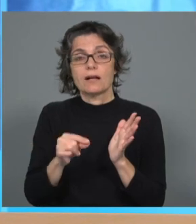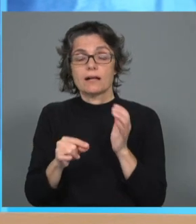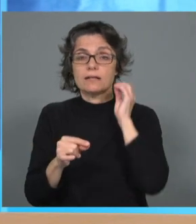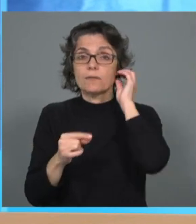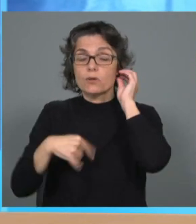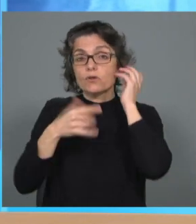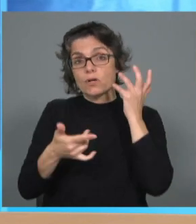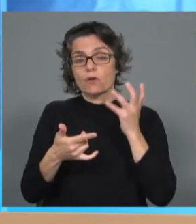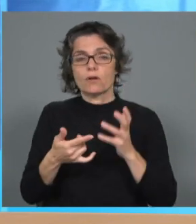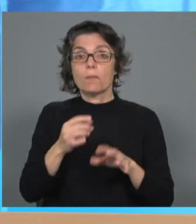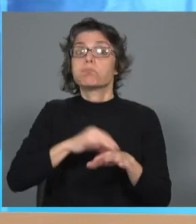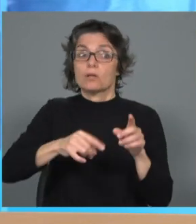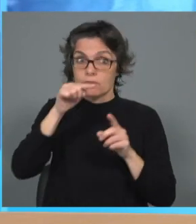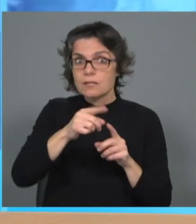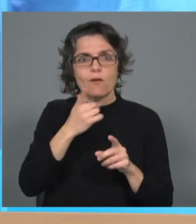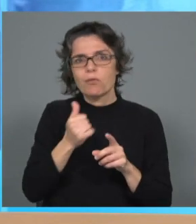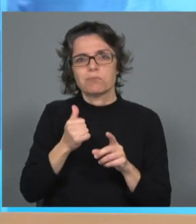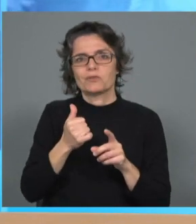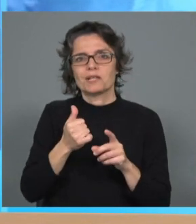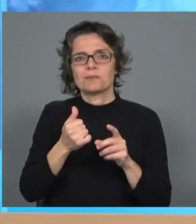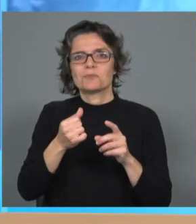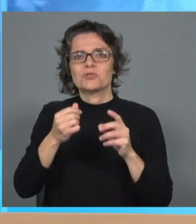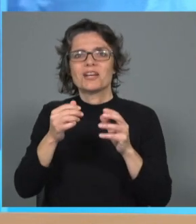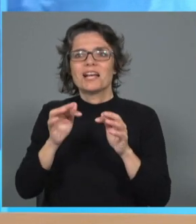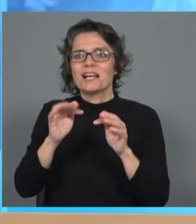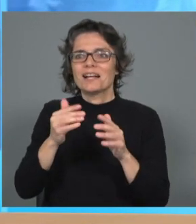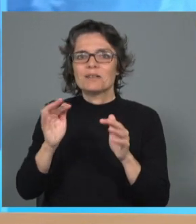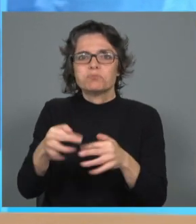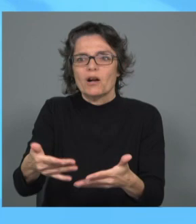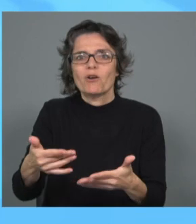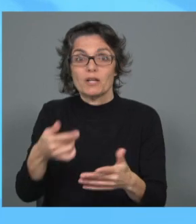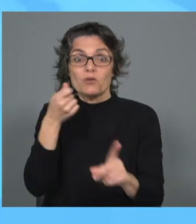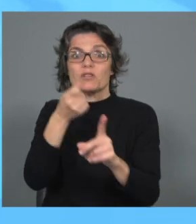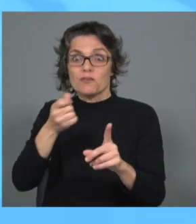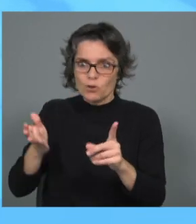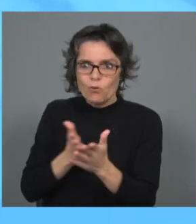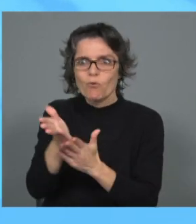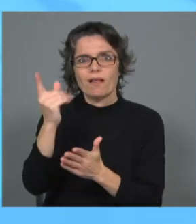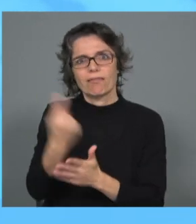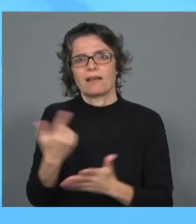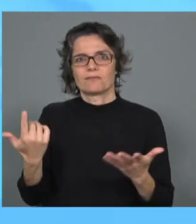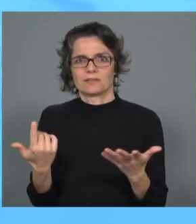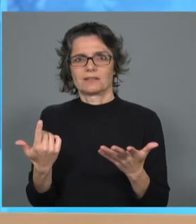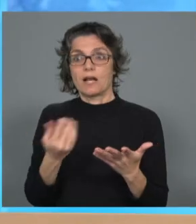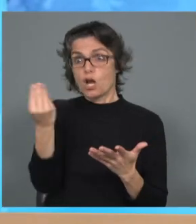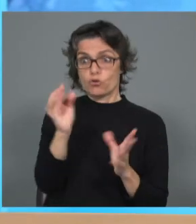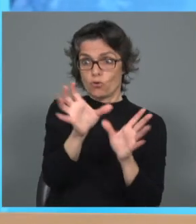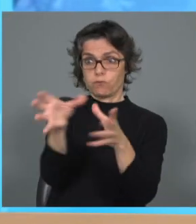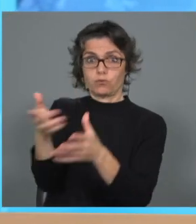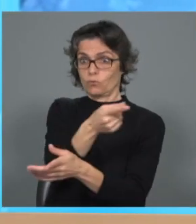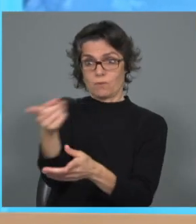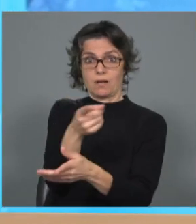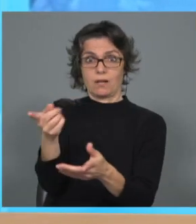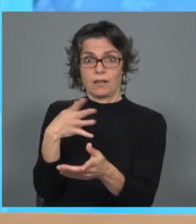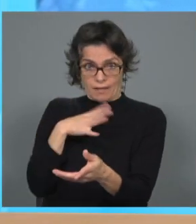essa dinâmica e estamos a não querer fazê-lo. É esse o desafio destes dias. É esse o desafio. E os grupos jovens também têm, eles próprios,